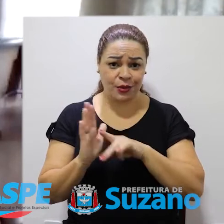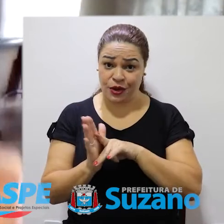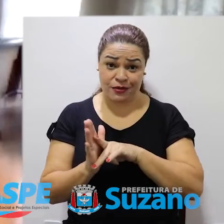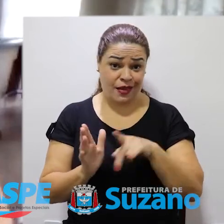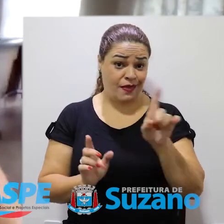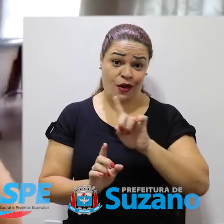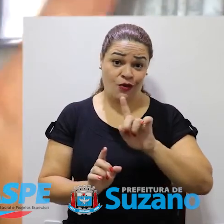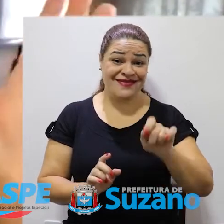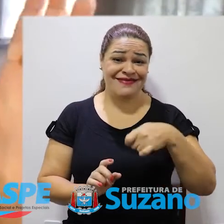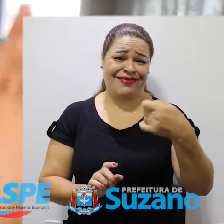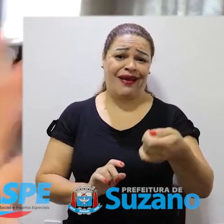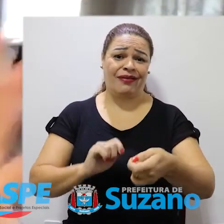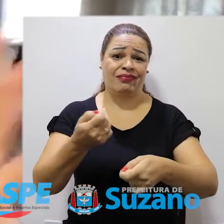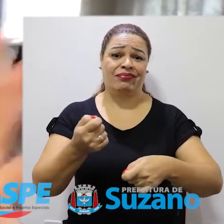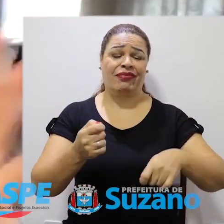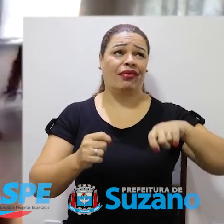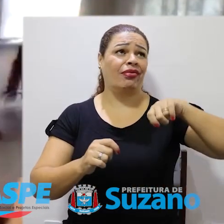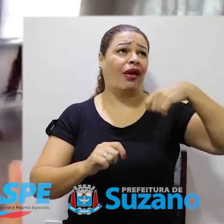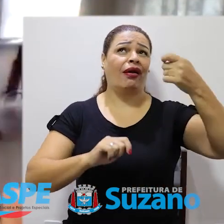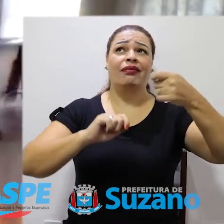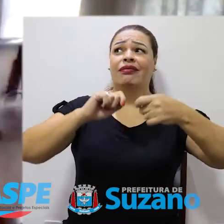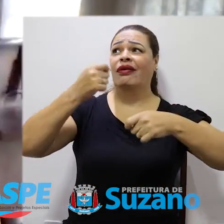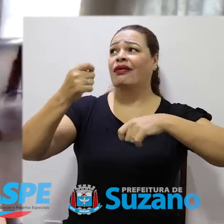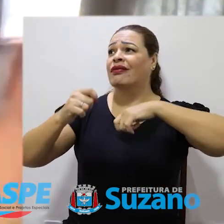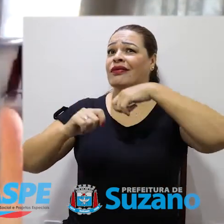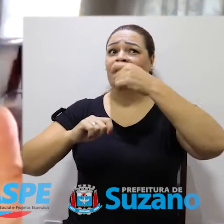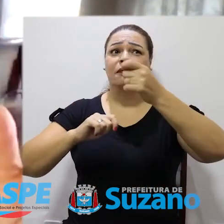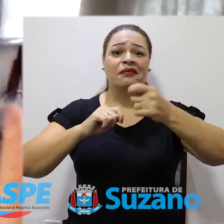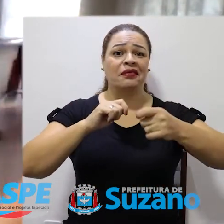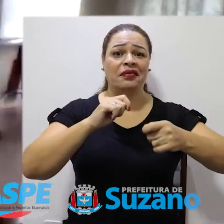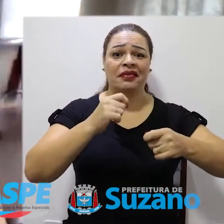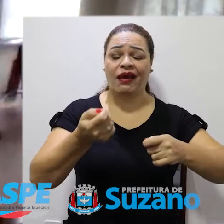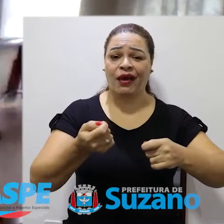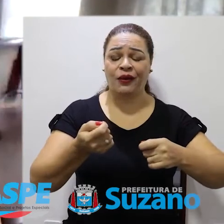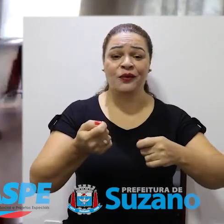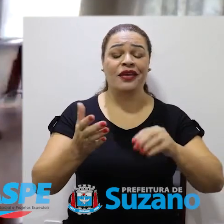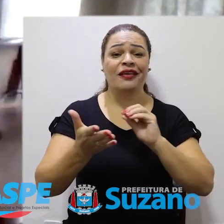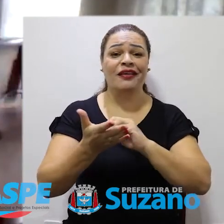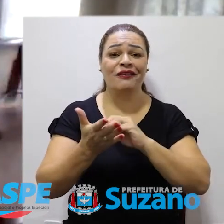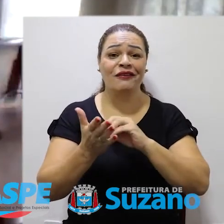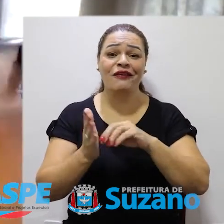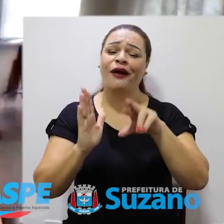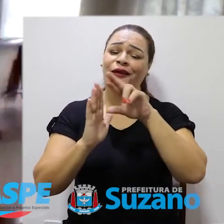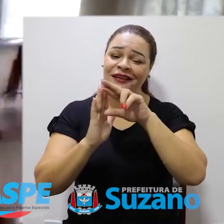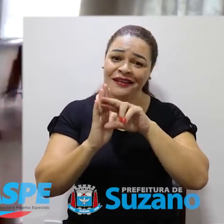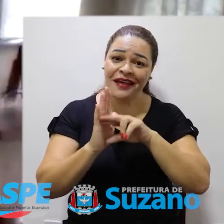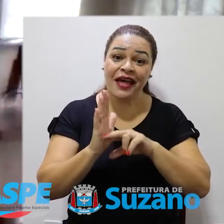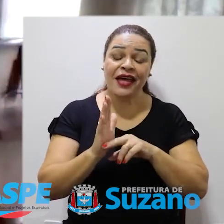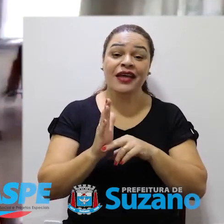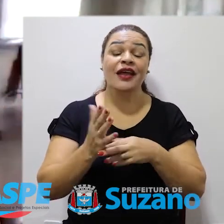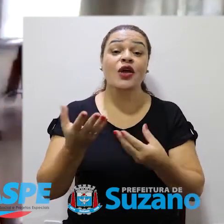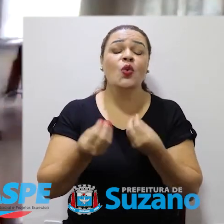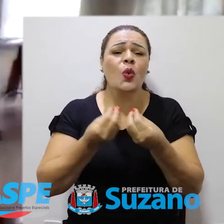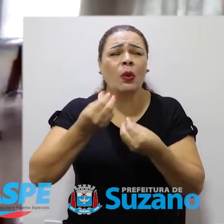sinal. Sinal solto, sinal sem contextualização, sinal sem condição de poder pensar em desenvolver o quê?